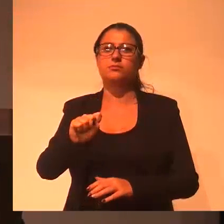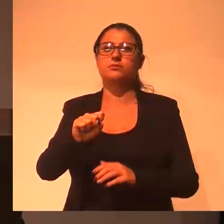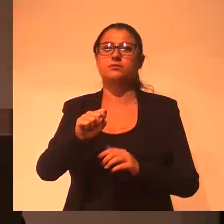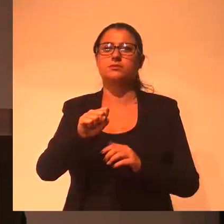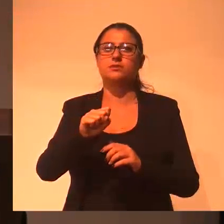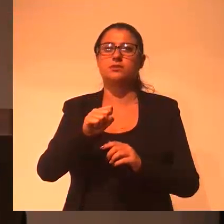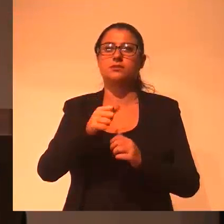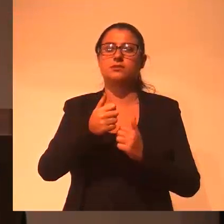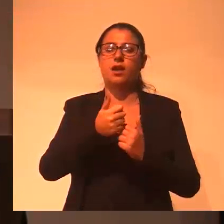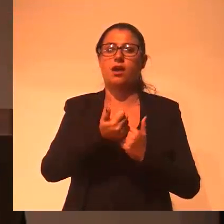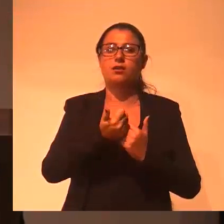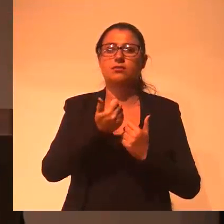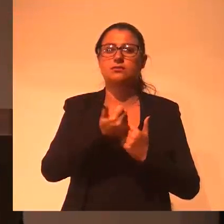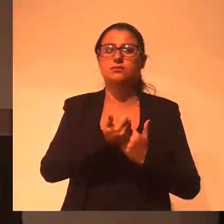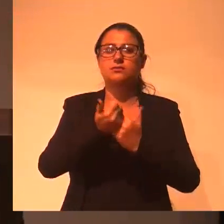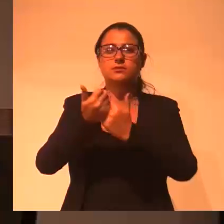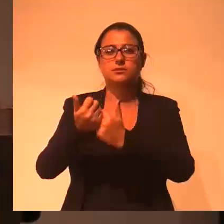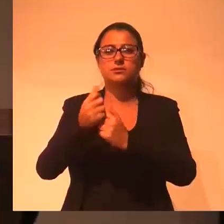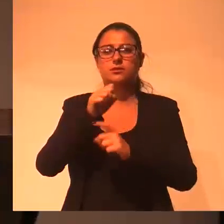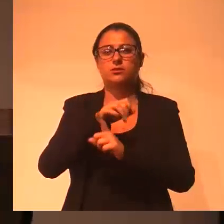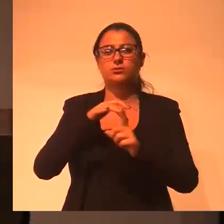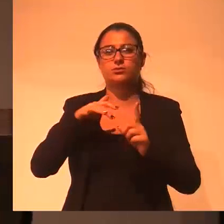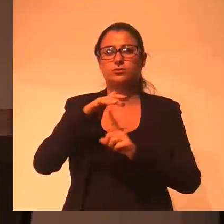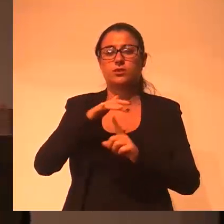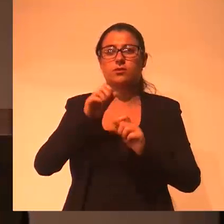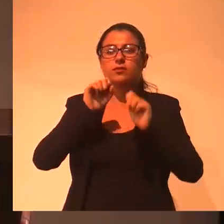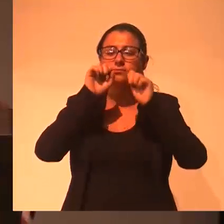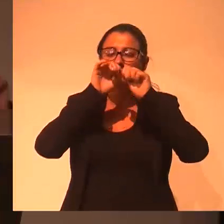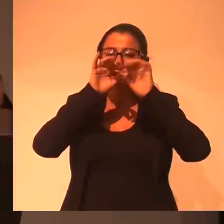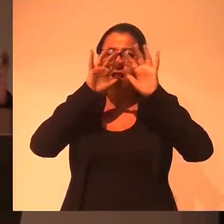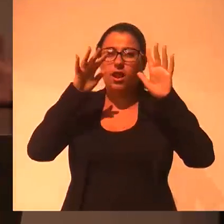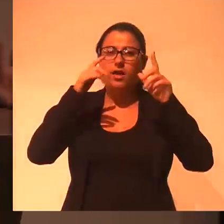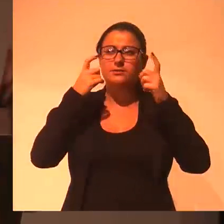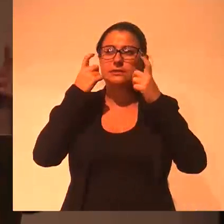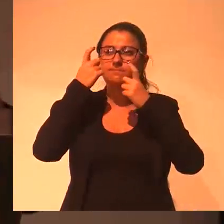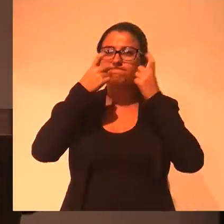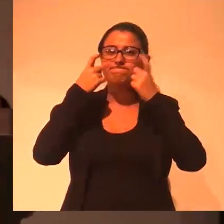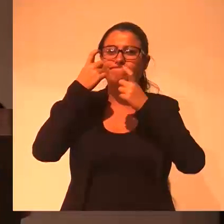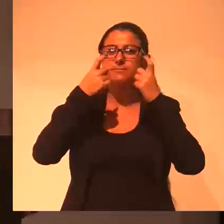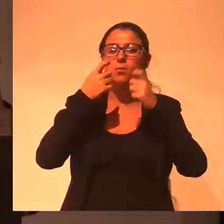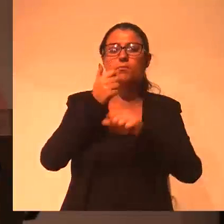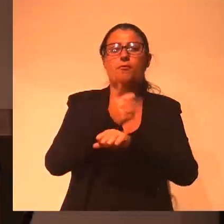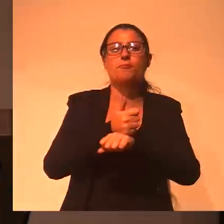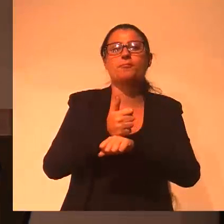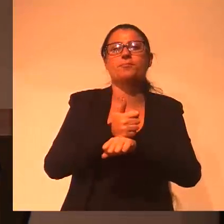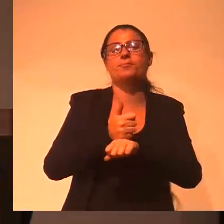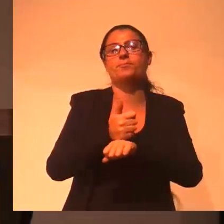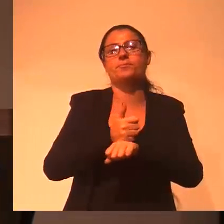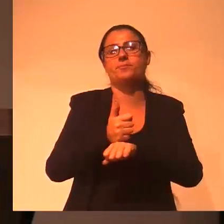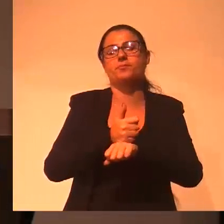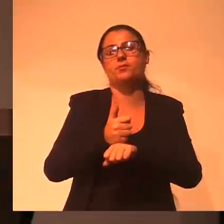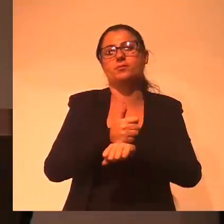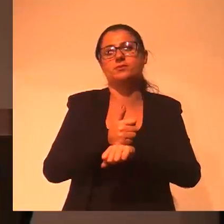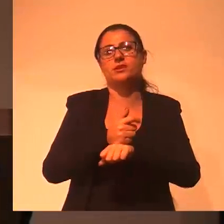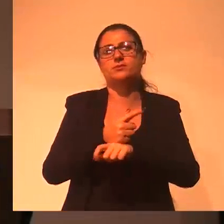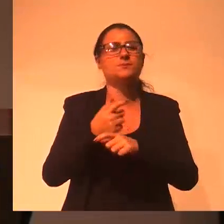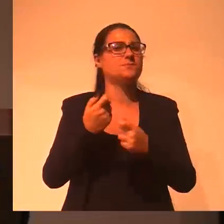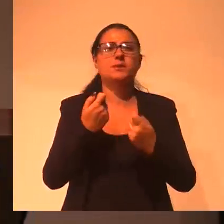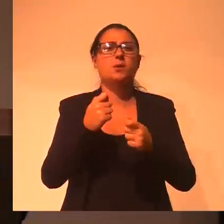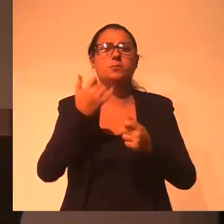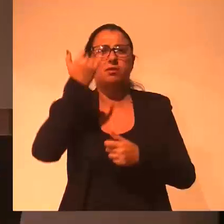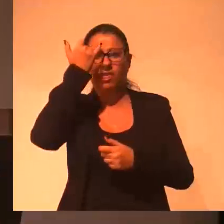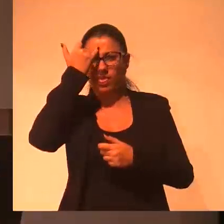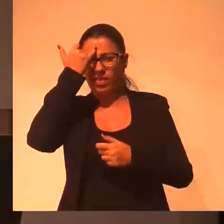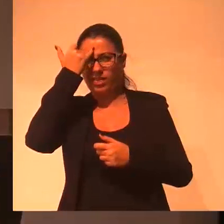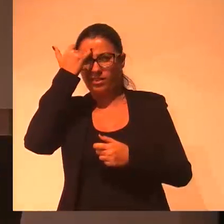social, de uma psicóloga, e é clara a preocupação do funcionário, o técnico. Essa é a minha sugestão. Não precisa inventar a